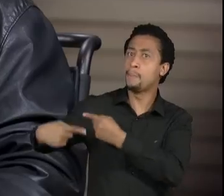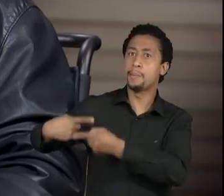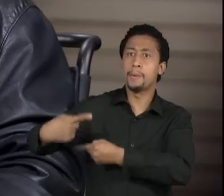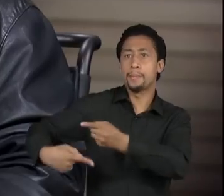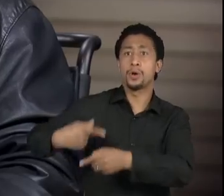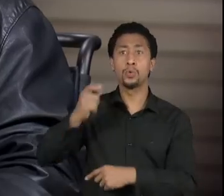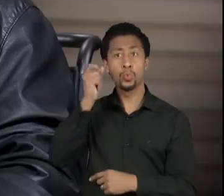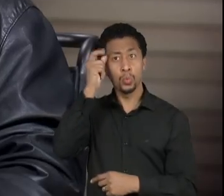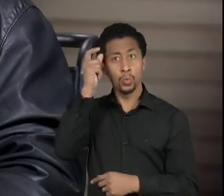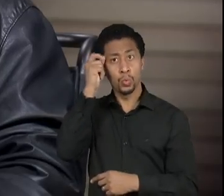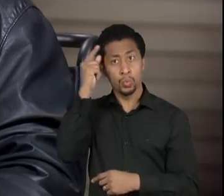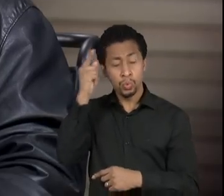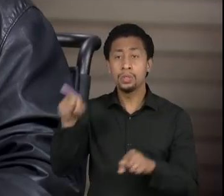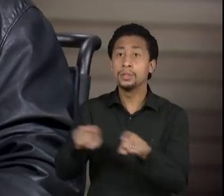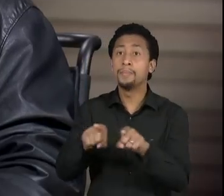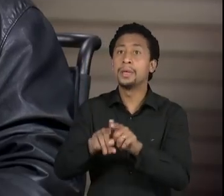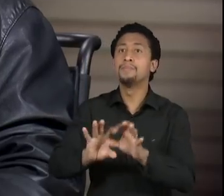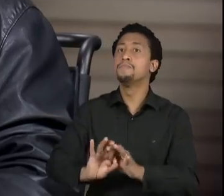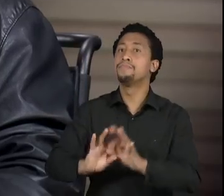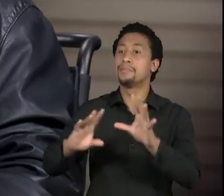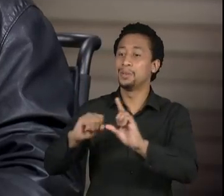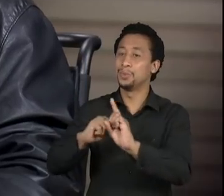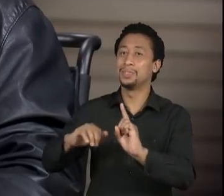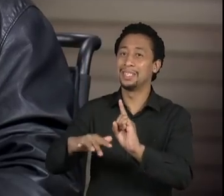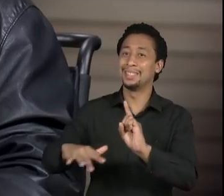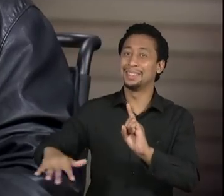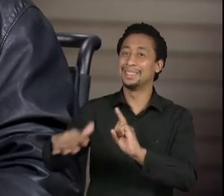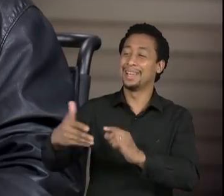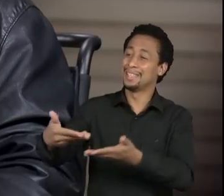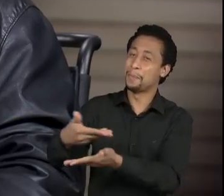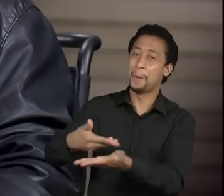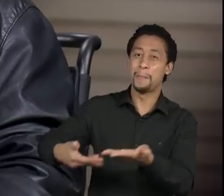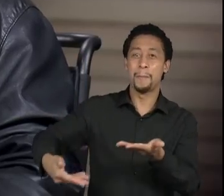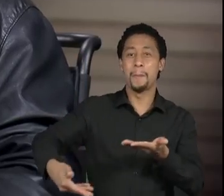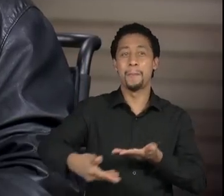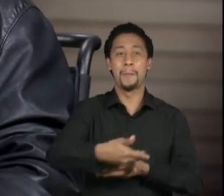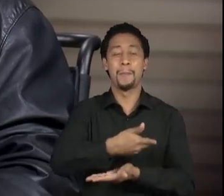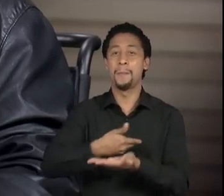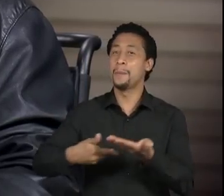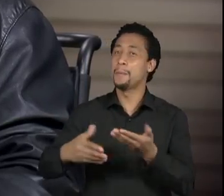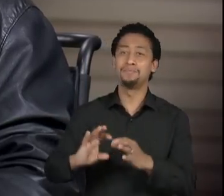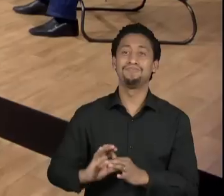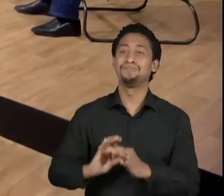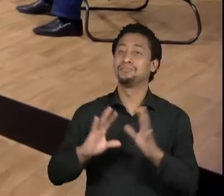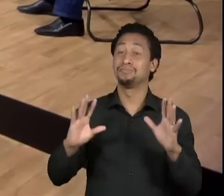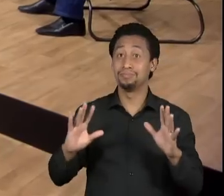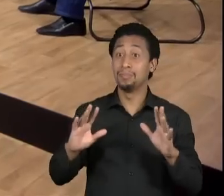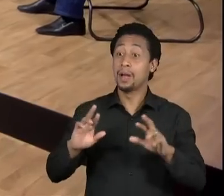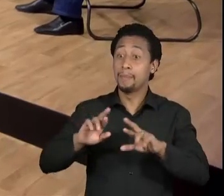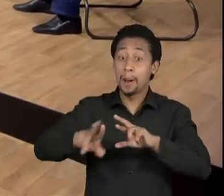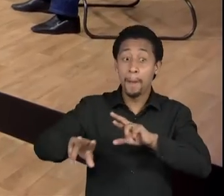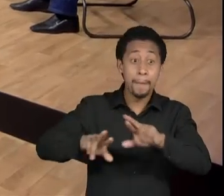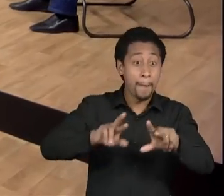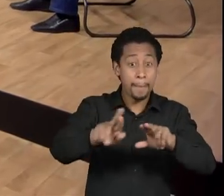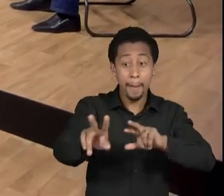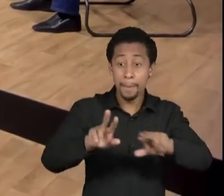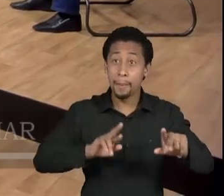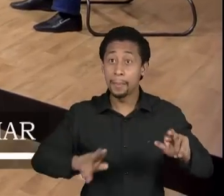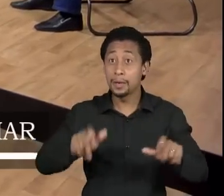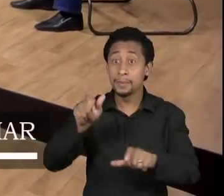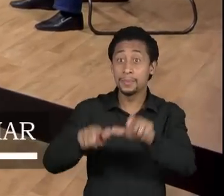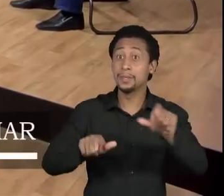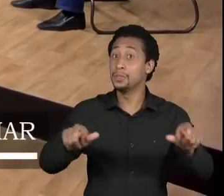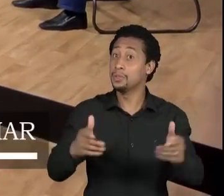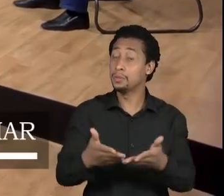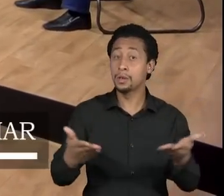de permitir uma socialização que é única, porque é uma socialização plural, que permite à criança conviver